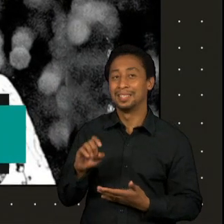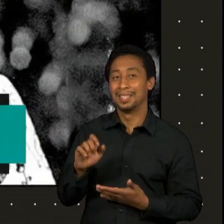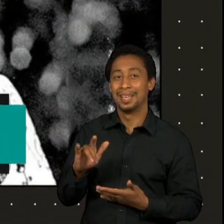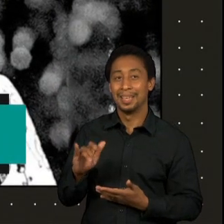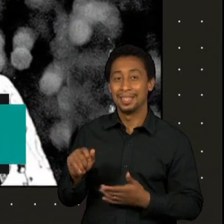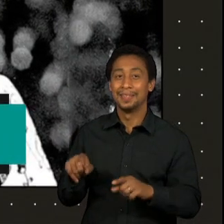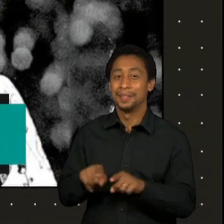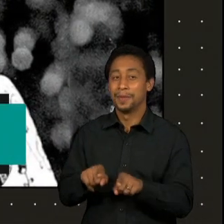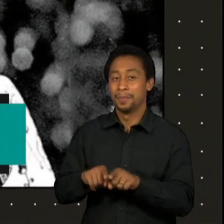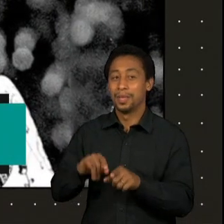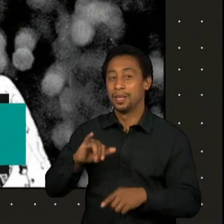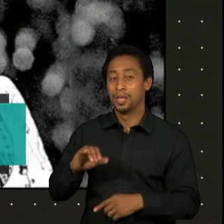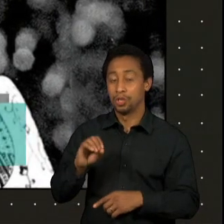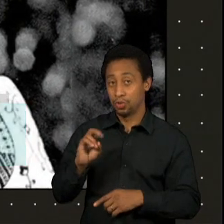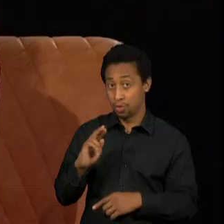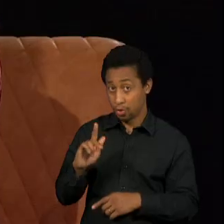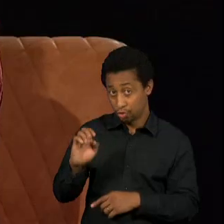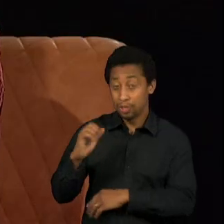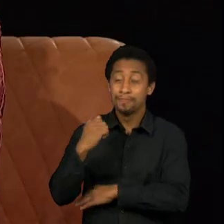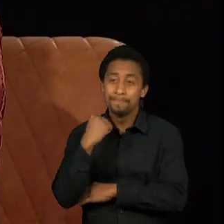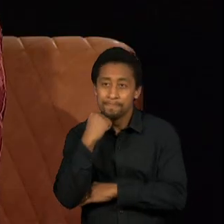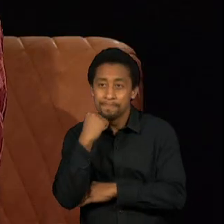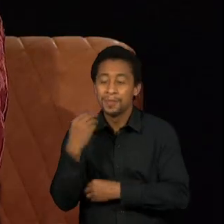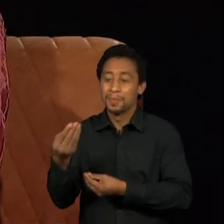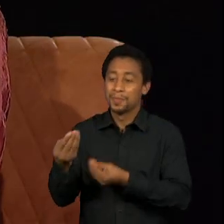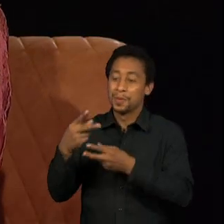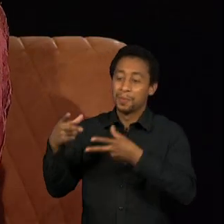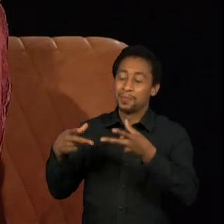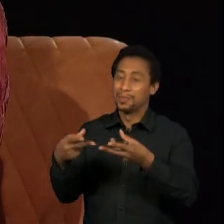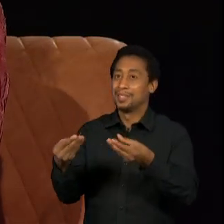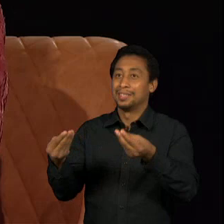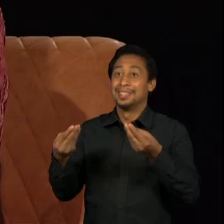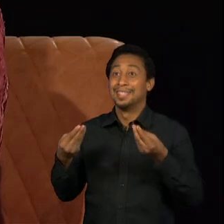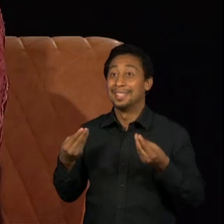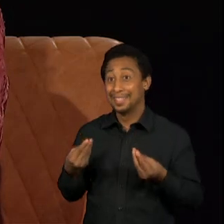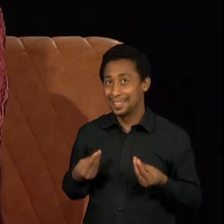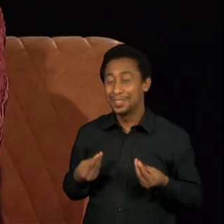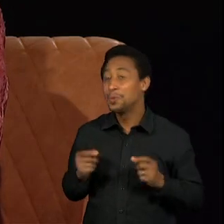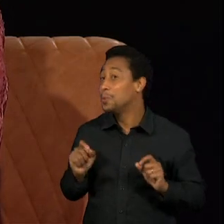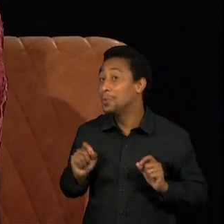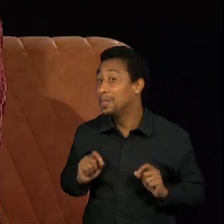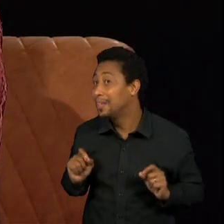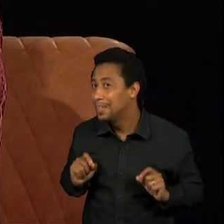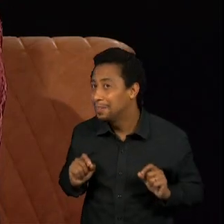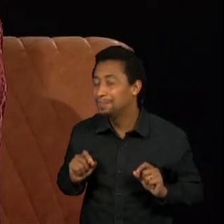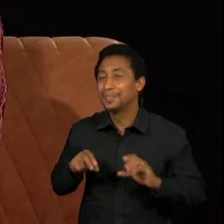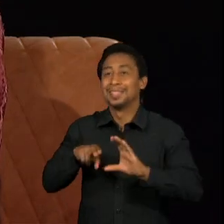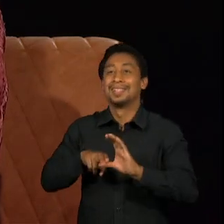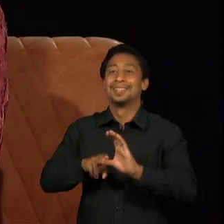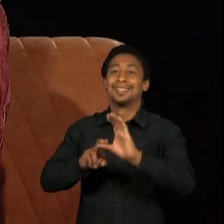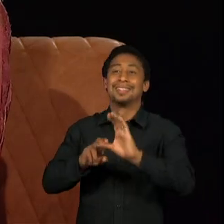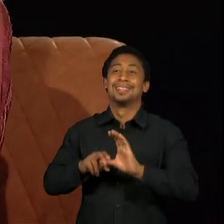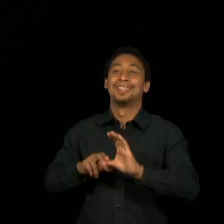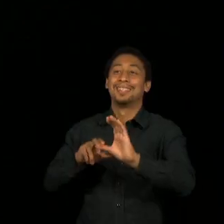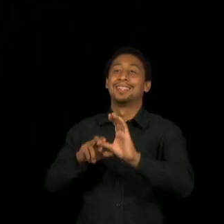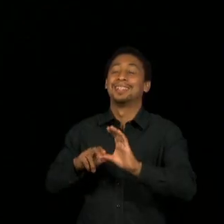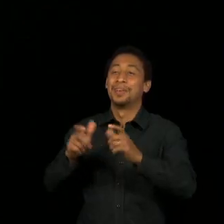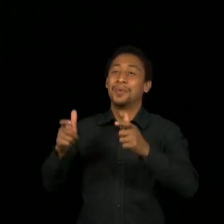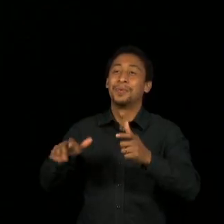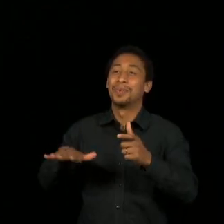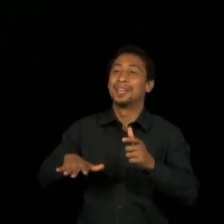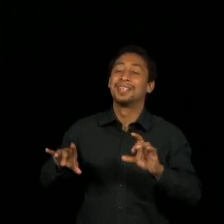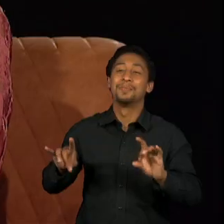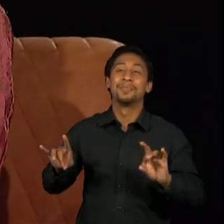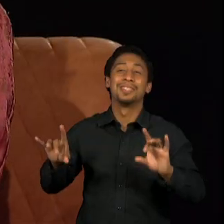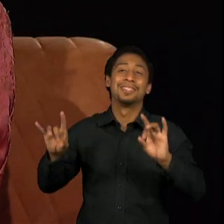Jorge também nos deu, como presente de casamento, uma lua de mel no Quitandinha, né, porque ele tinha